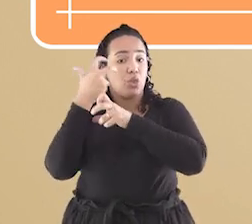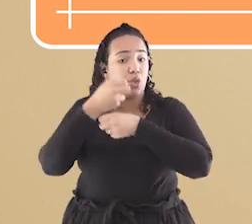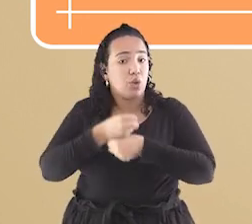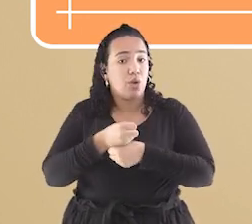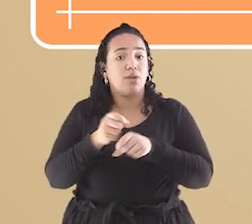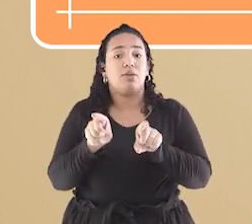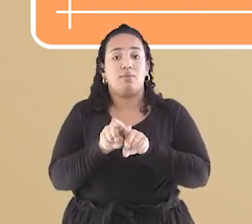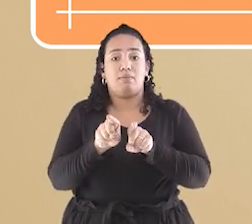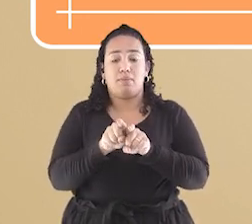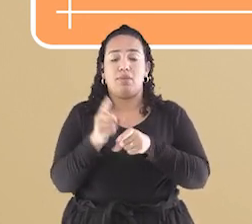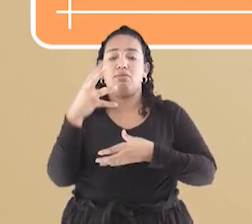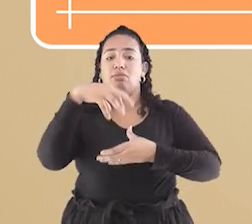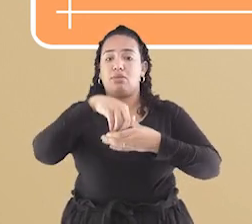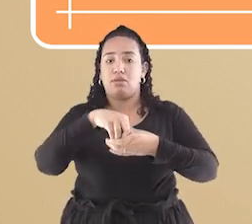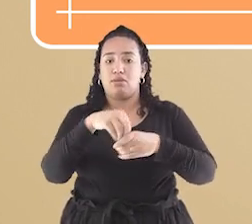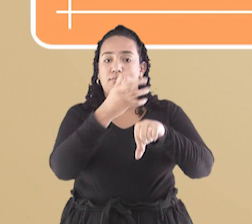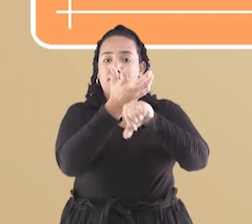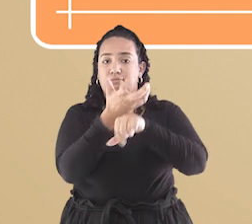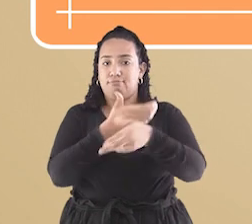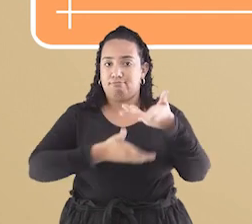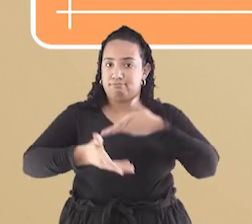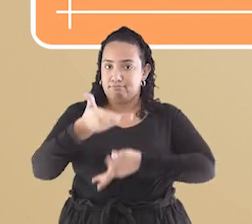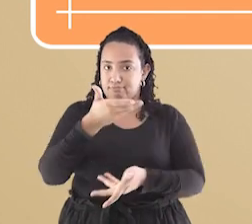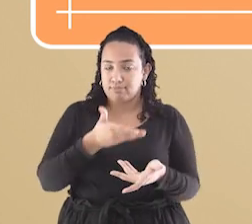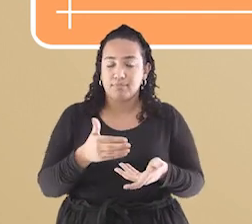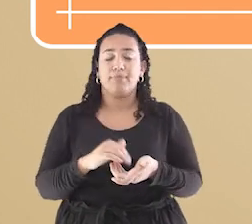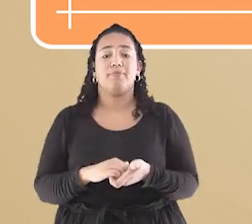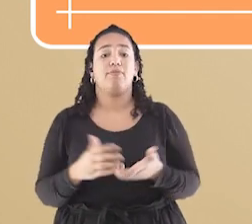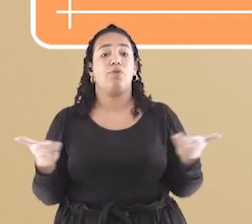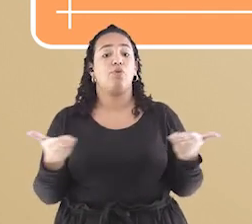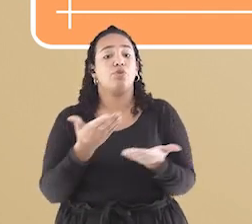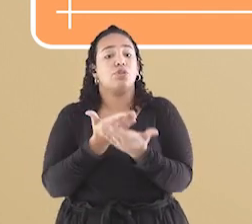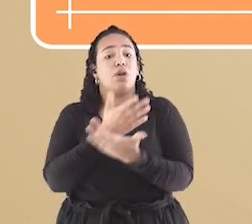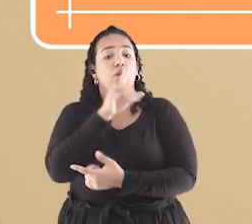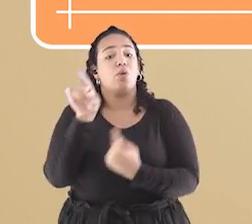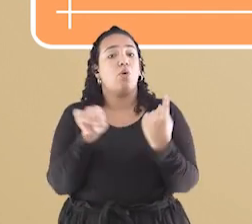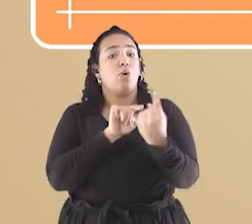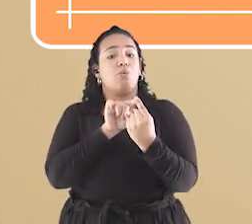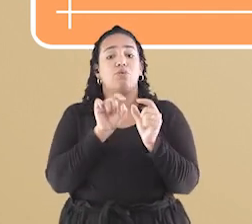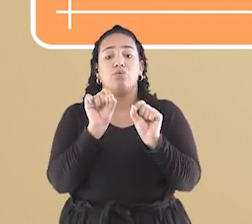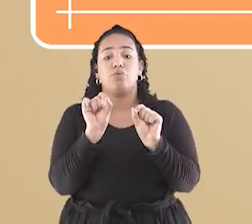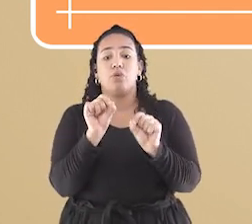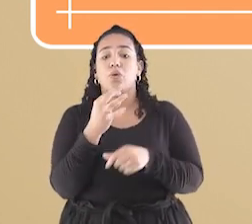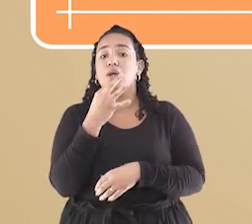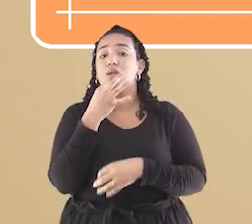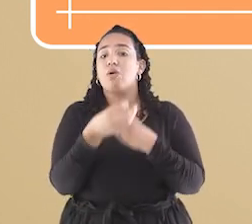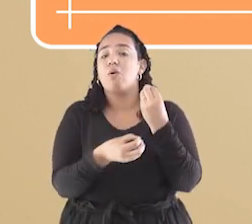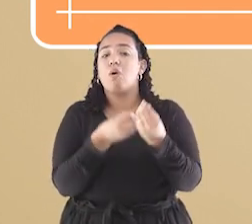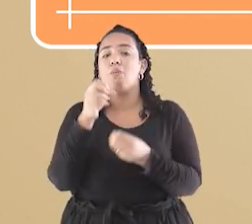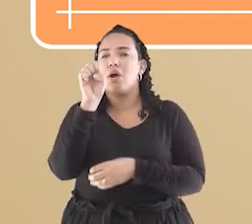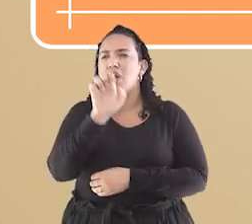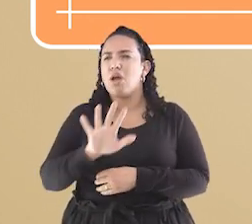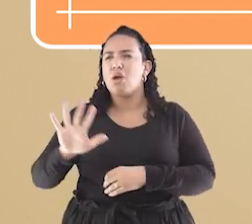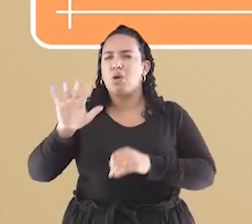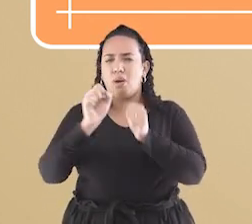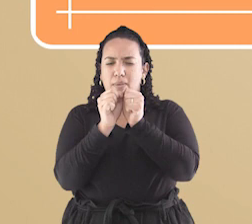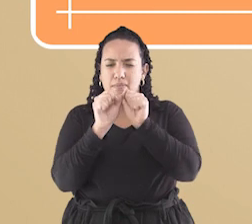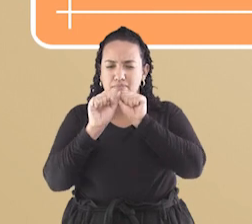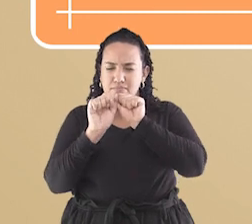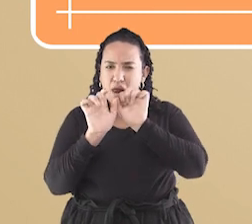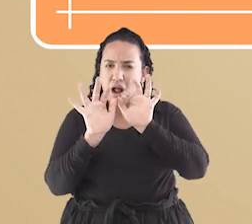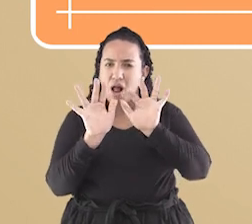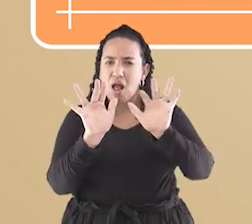conhecimento interdisciplinar. Já o objetivo da nossa aula é compreender os processos de expansão europeia na Idade